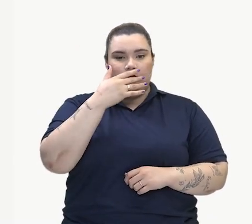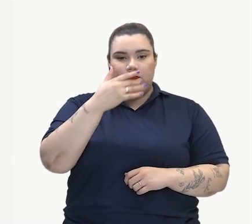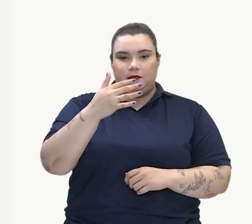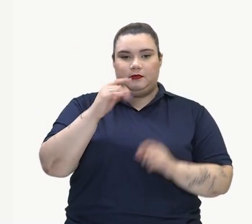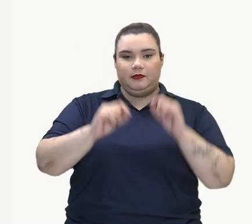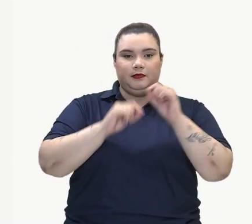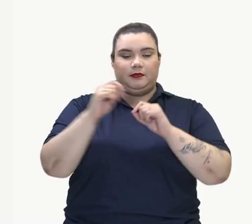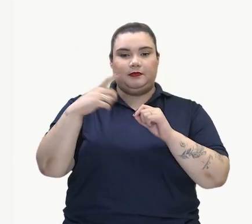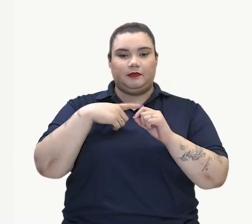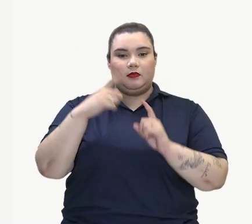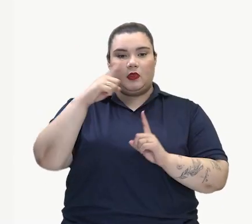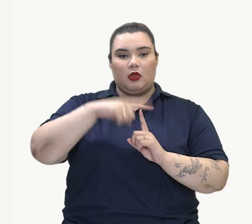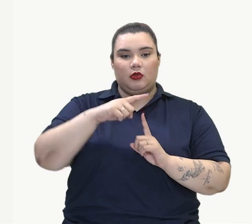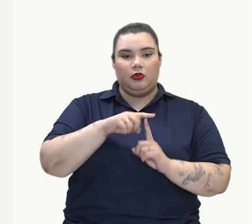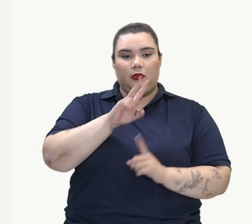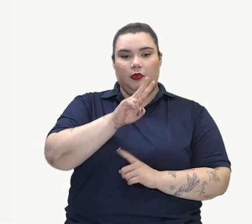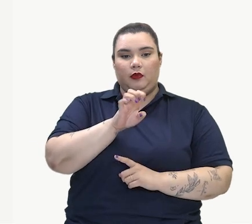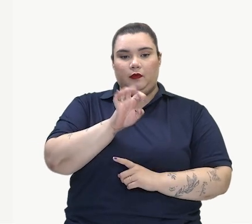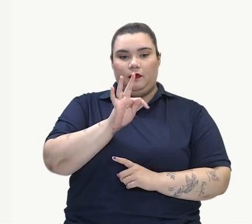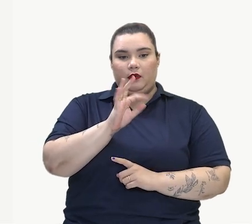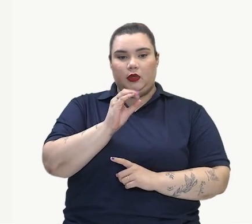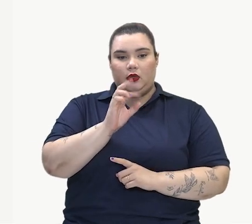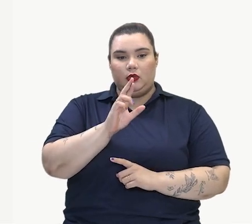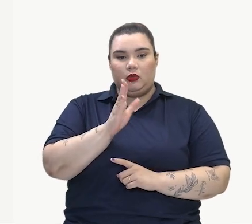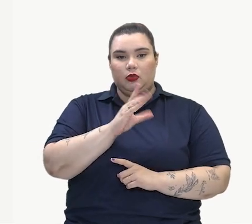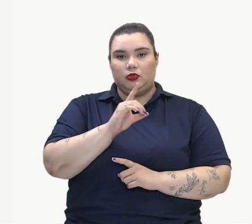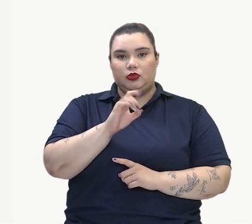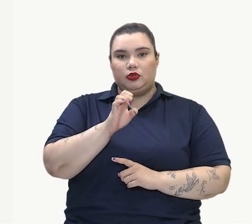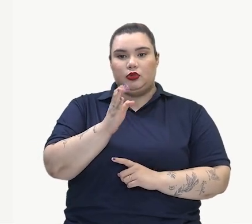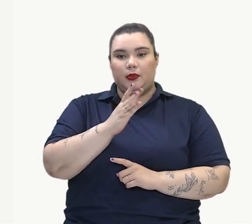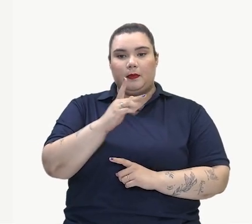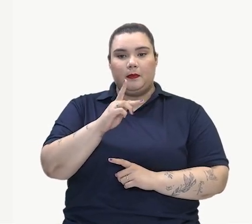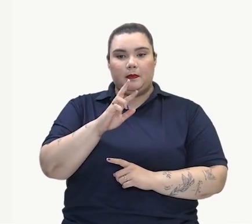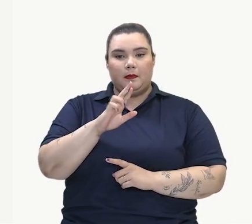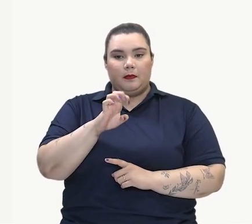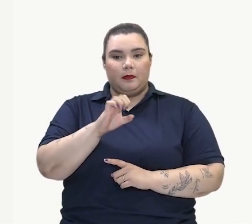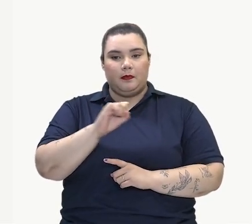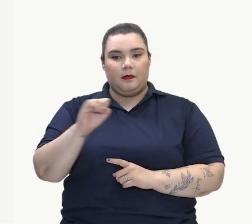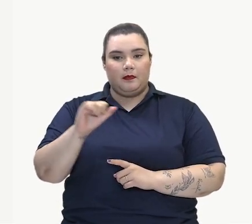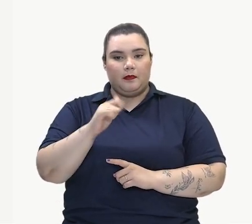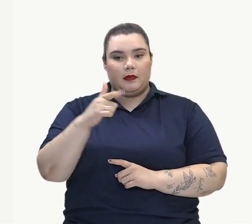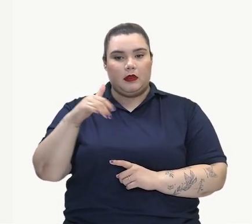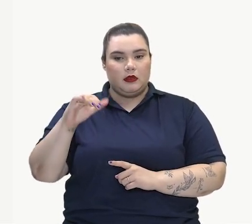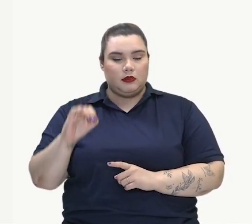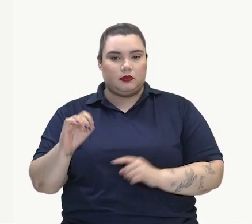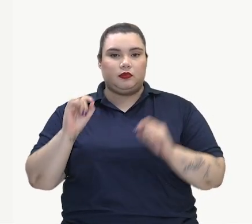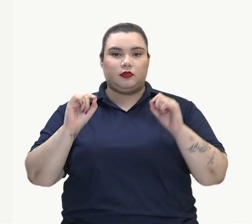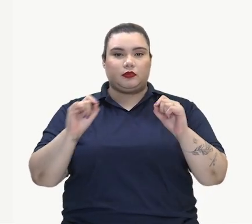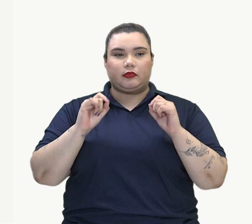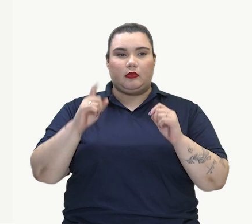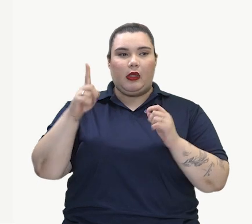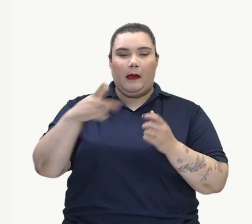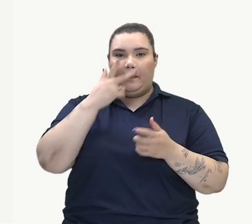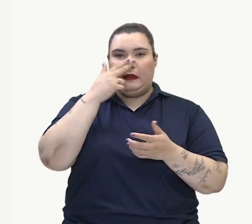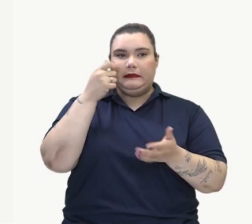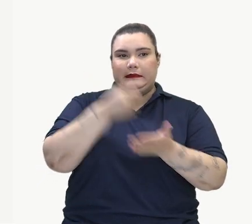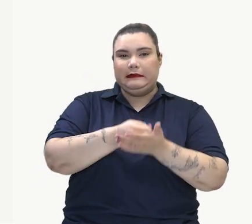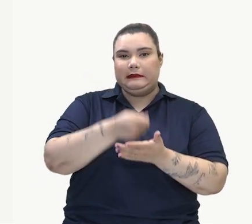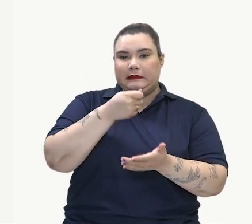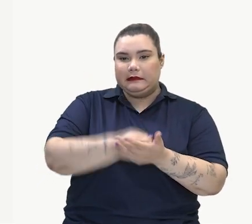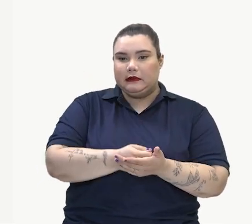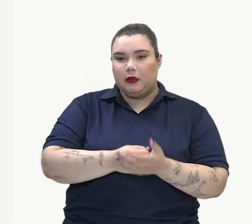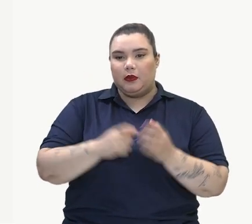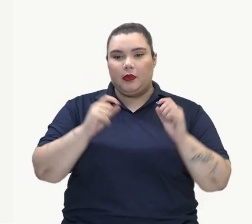de pressão. O que é um vetor de pressão? É aquilo que pressiona a retirada da camada vegetal. Então, eles chamam de vetor de pressão. É